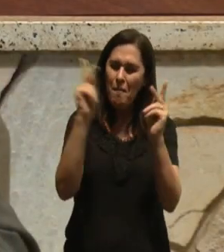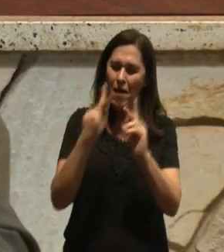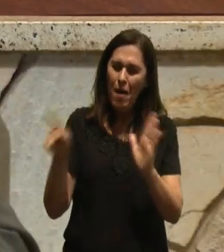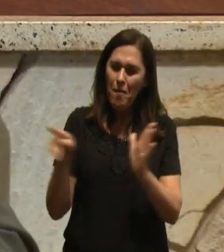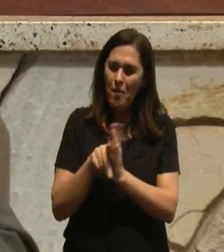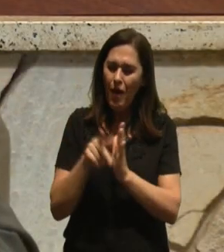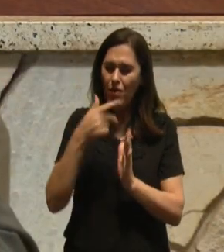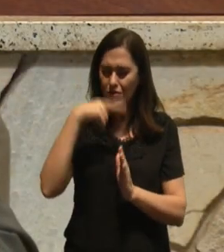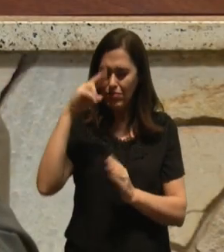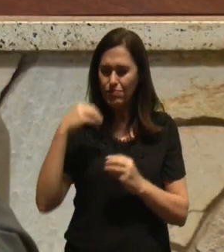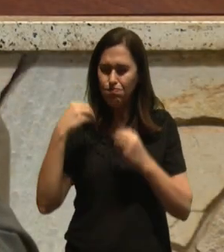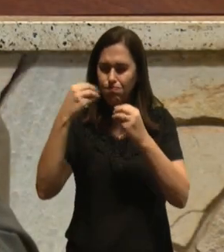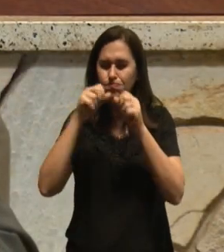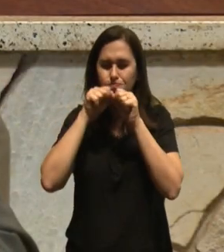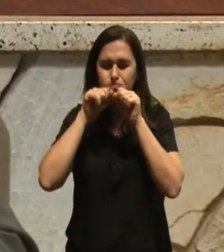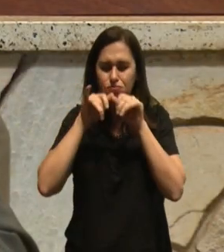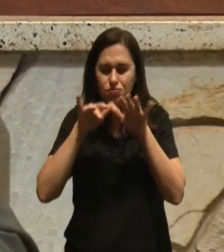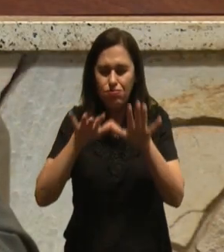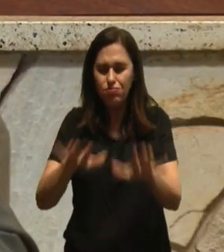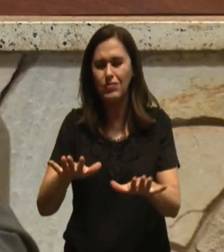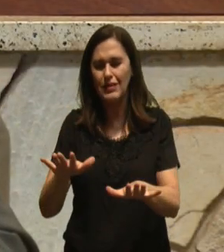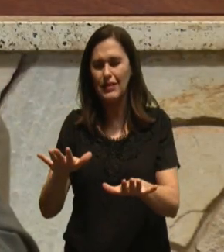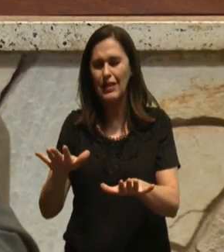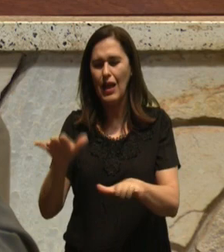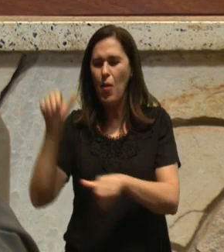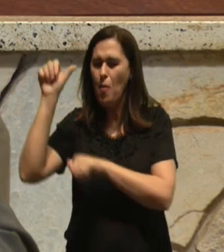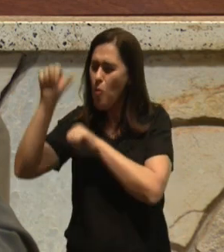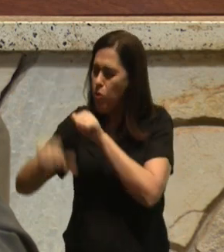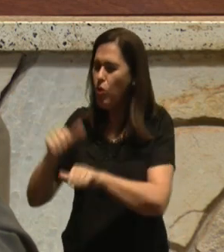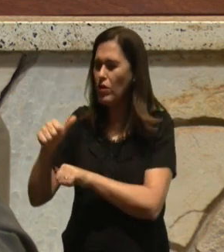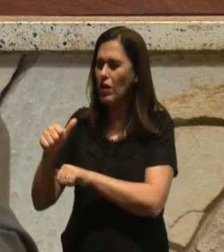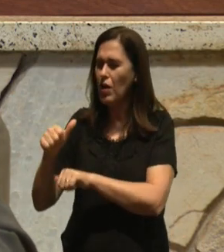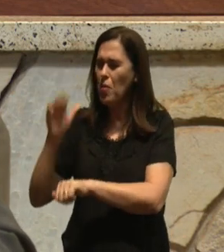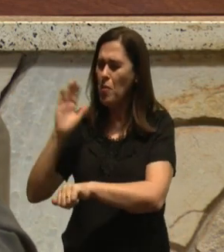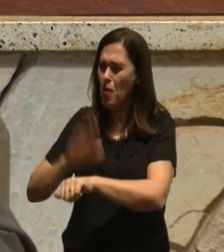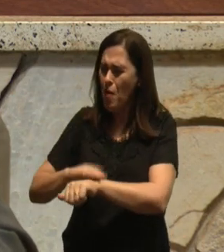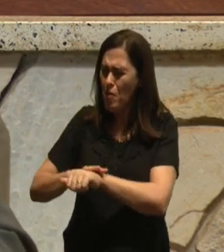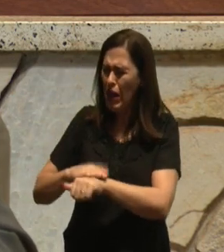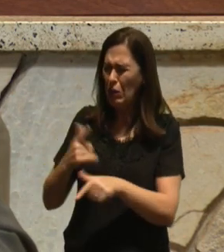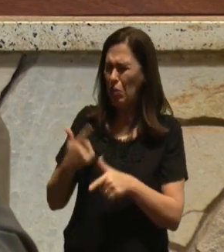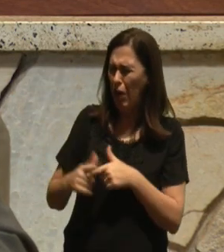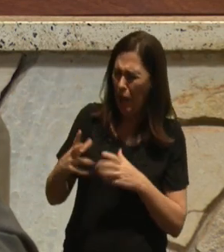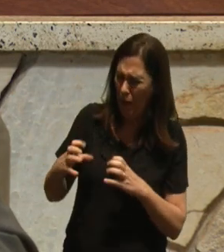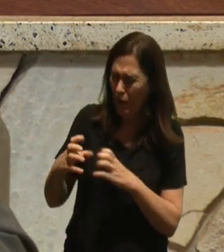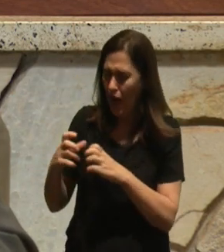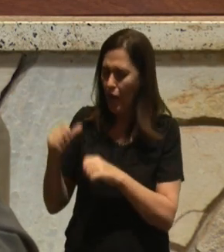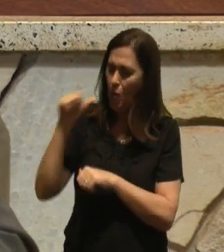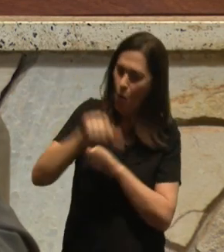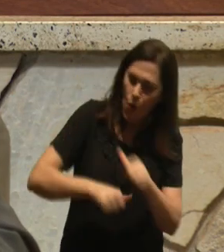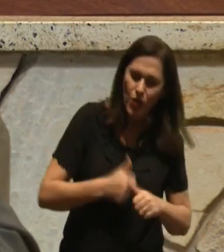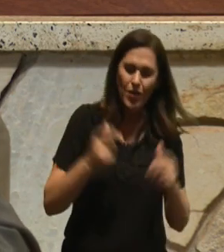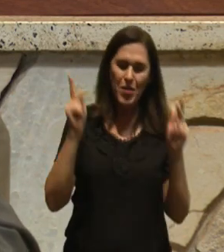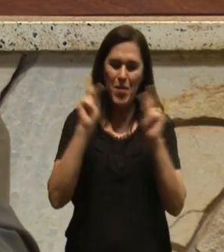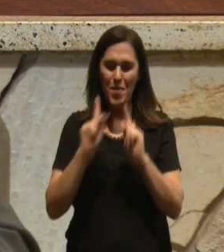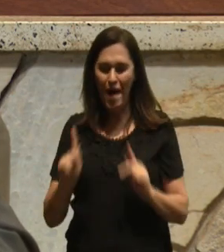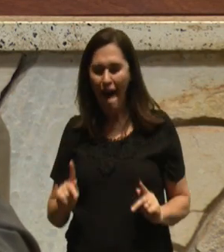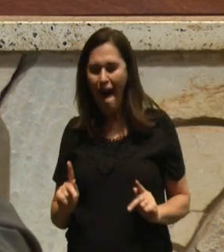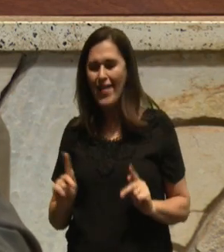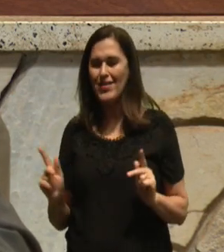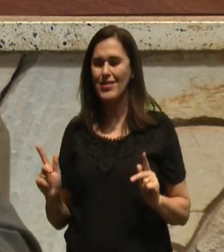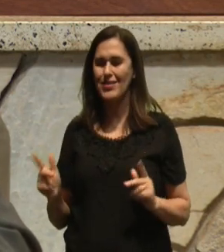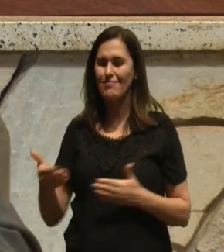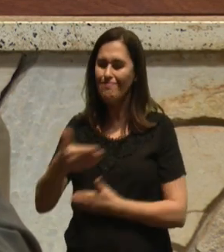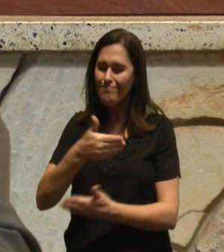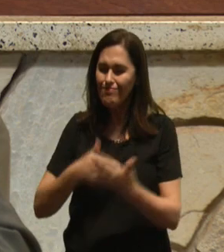Pai, reinando, e o Senhor transforme guerra em paz. Se houver insegurança, Senhor, que haja este mesmo clamor de